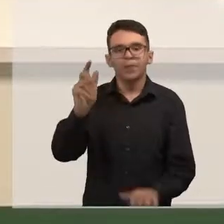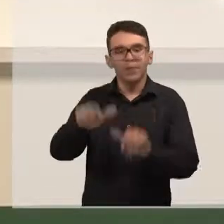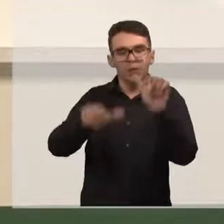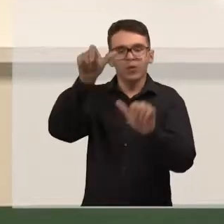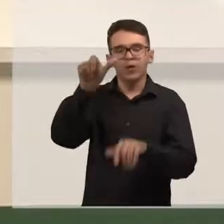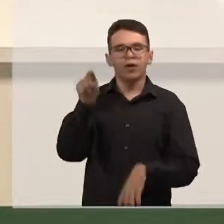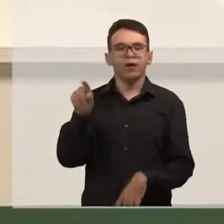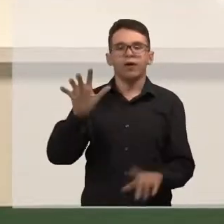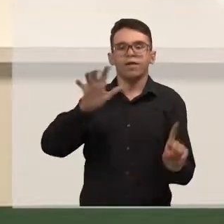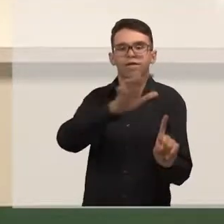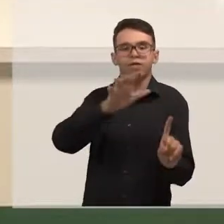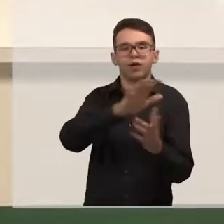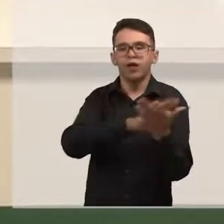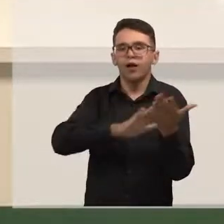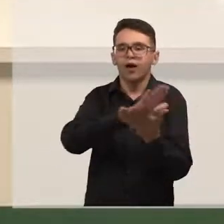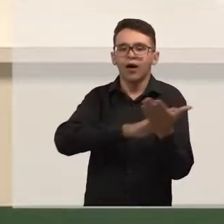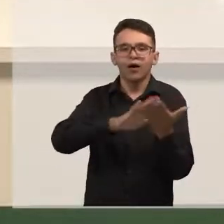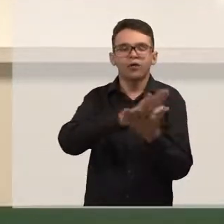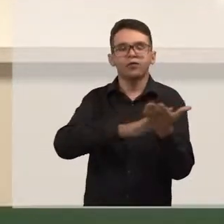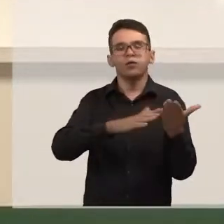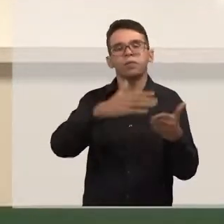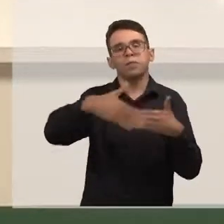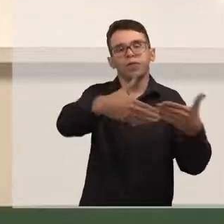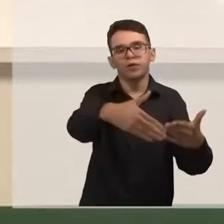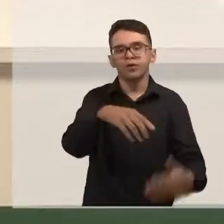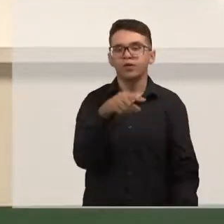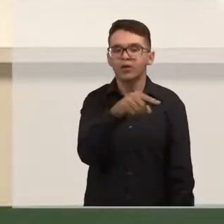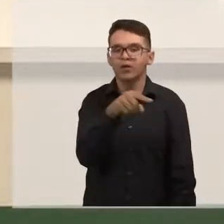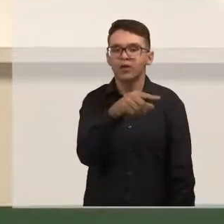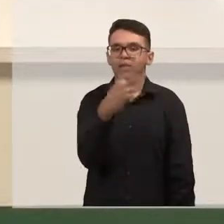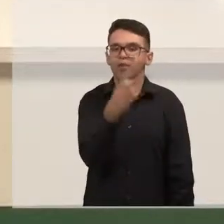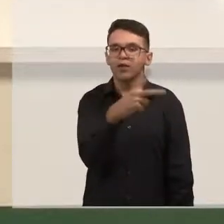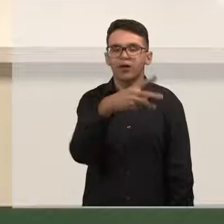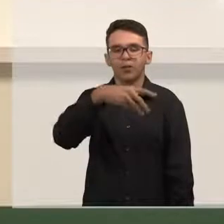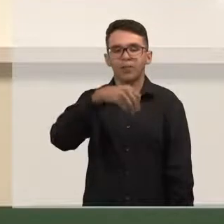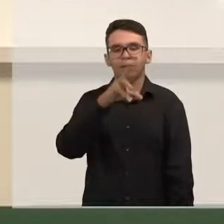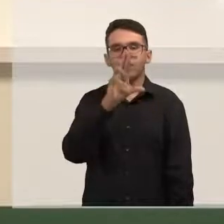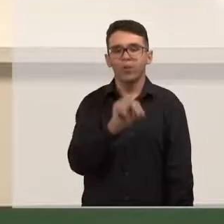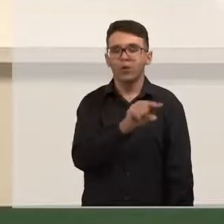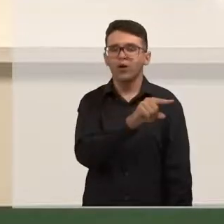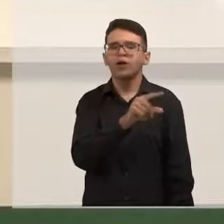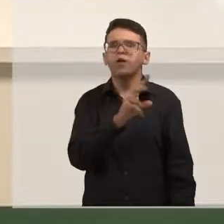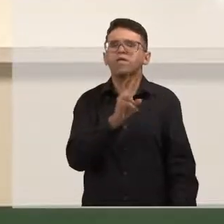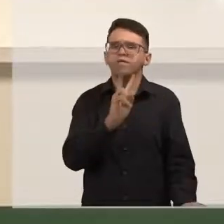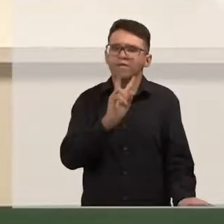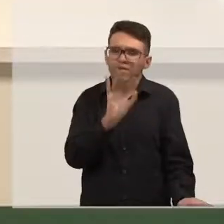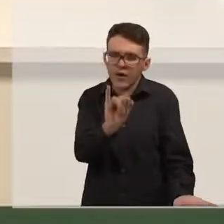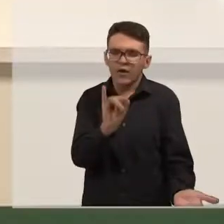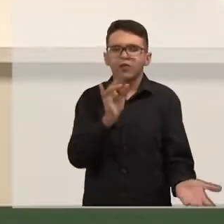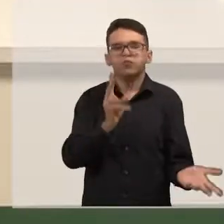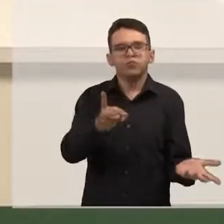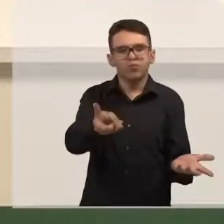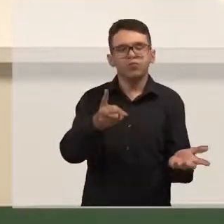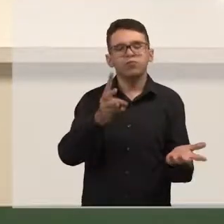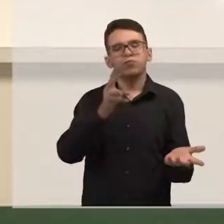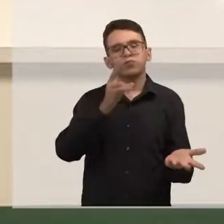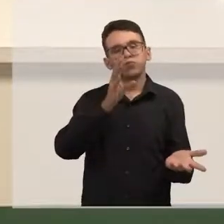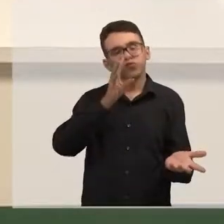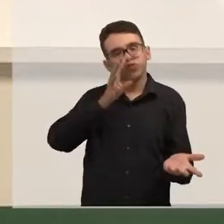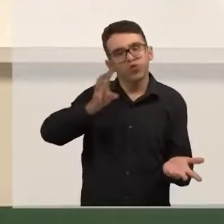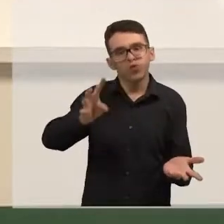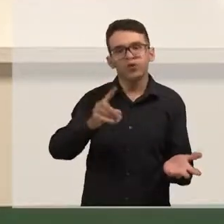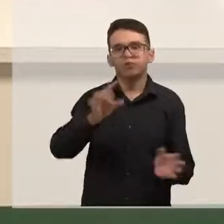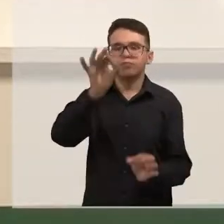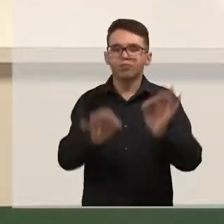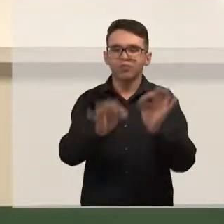não atrapalharia o processo. E praticamente disse que o Moro continua julgando com outras provas, o Moro diz ter, né? Quer dizer,